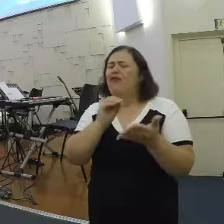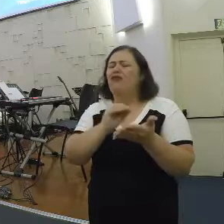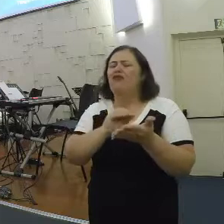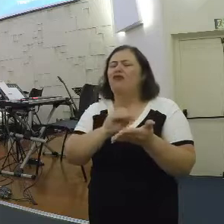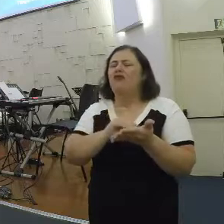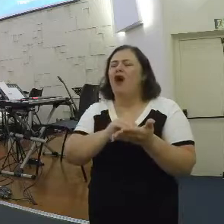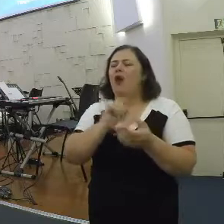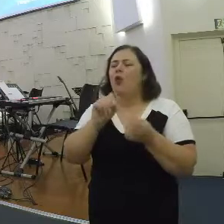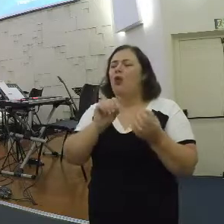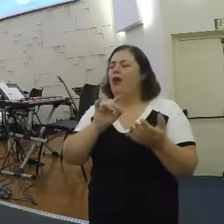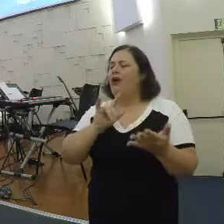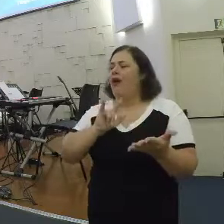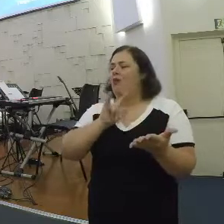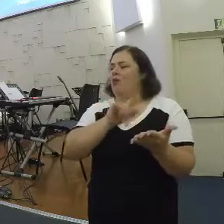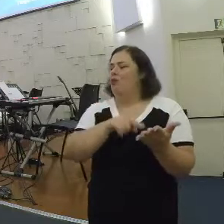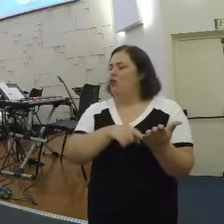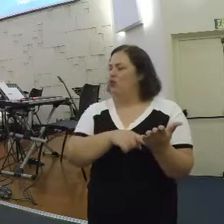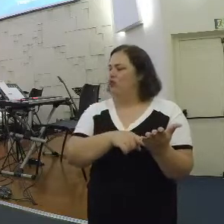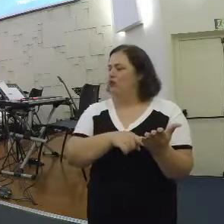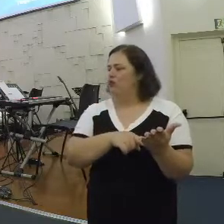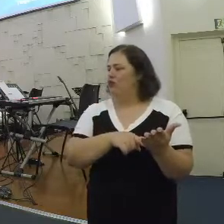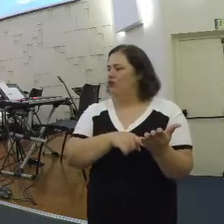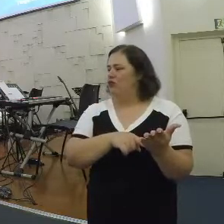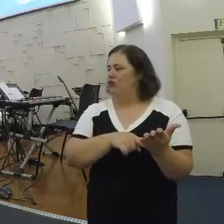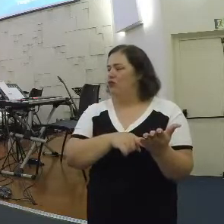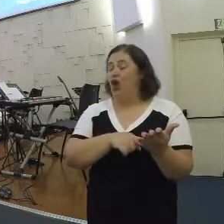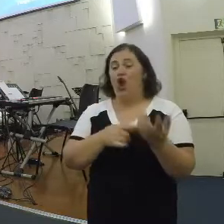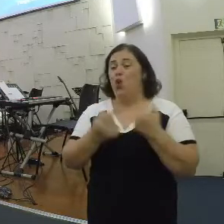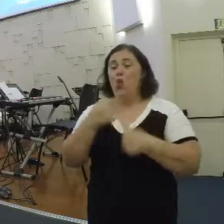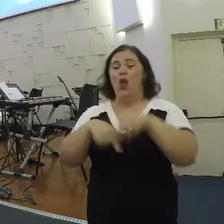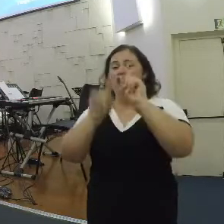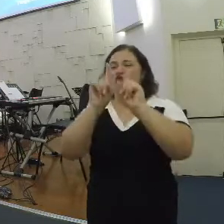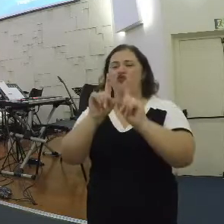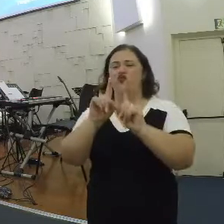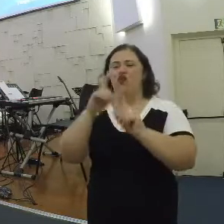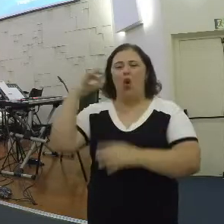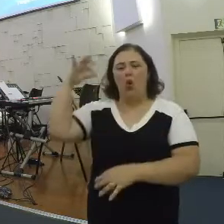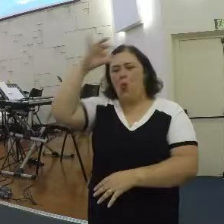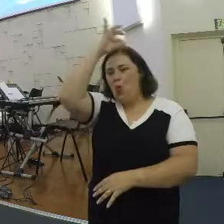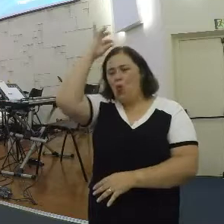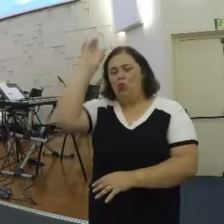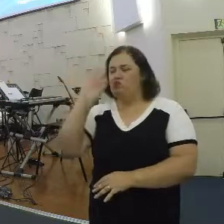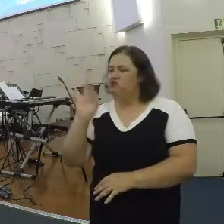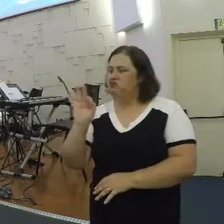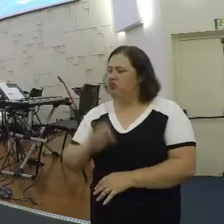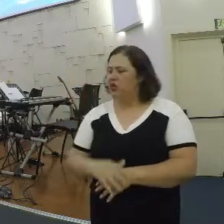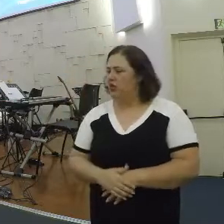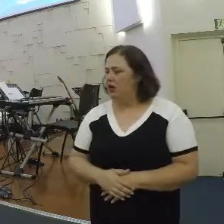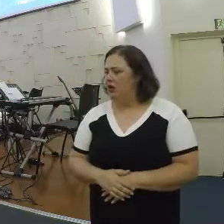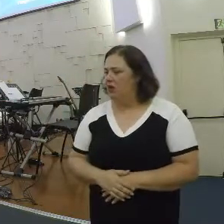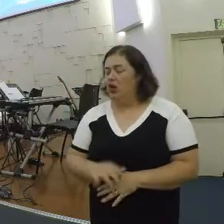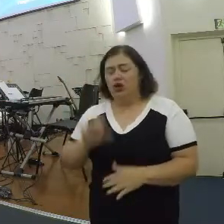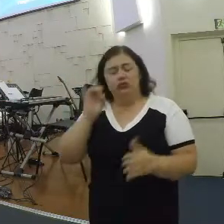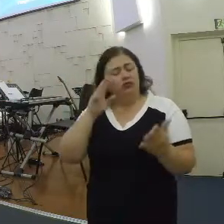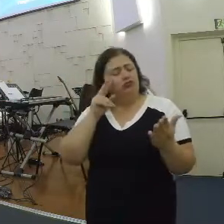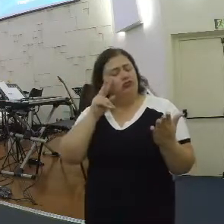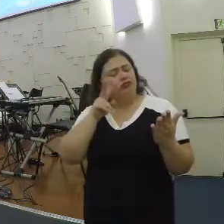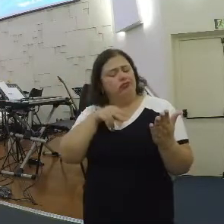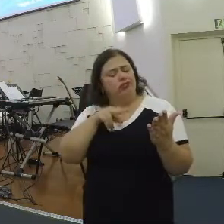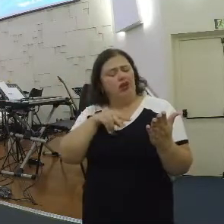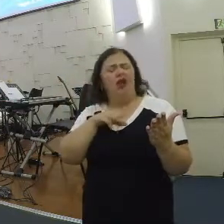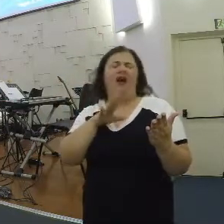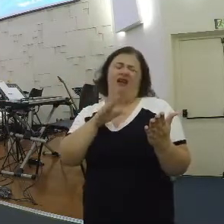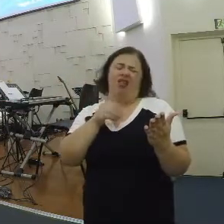vocês não fizeram um grande progresso espiritual se apenas ouviram a palavra, mas não a praticaram. Vejam o